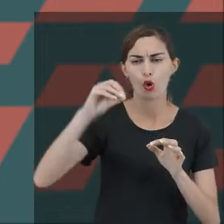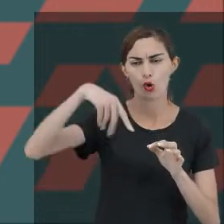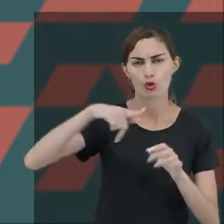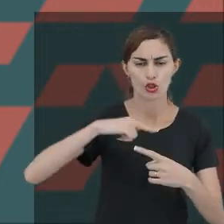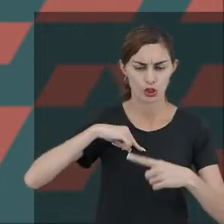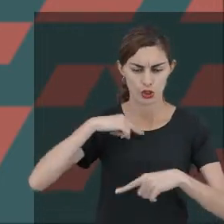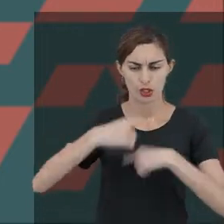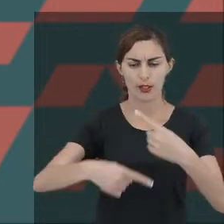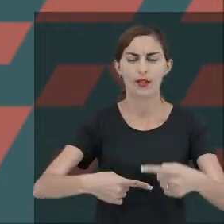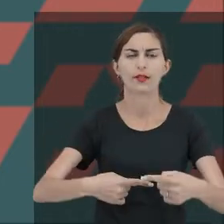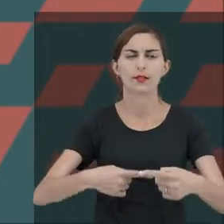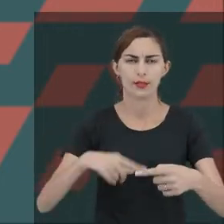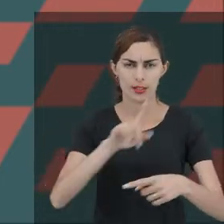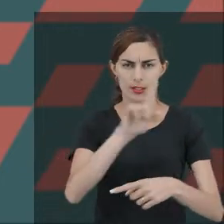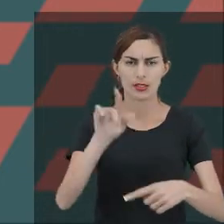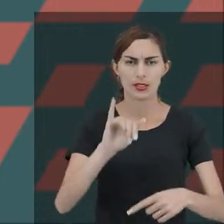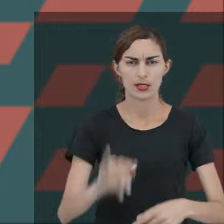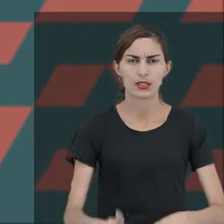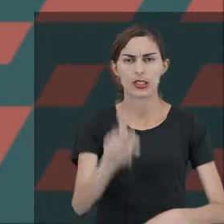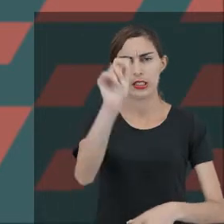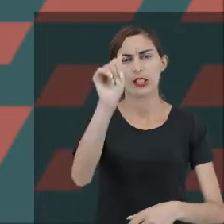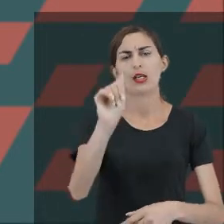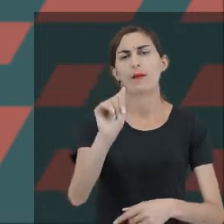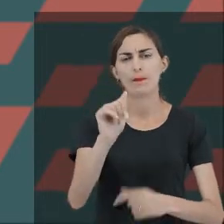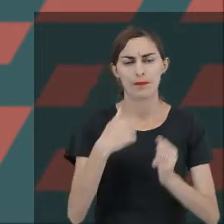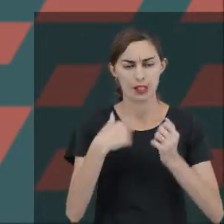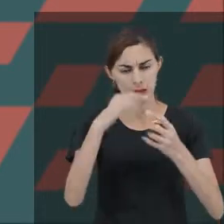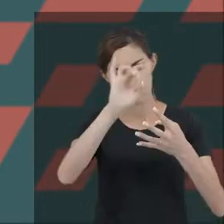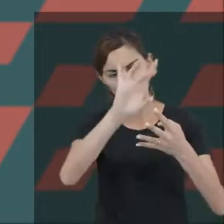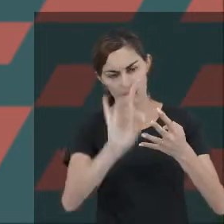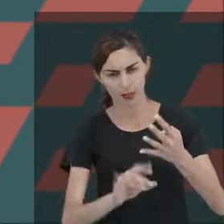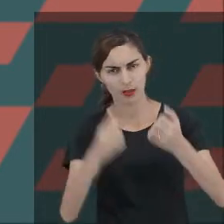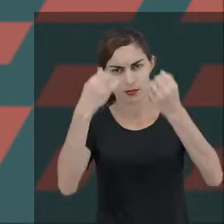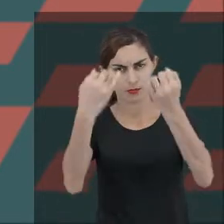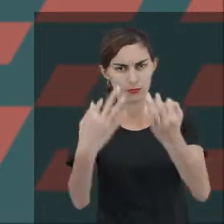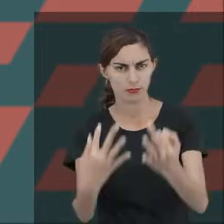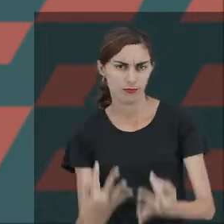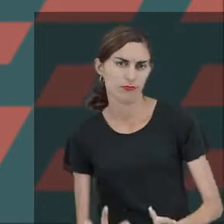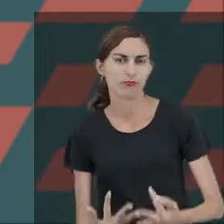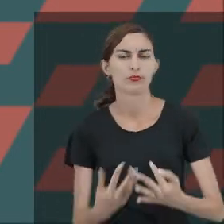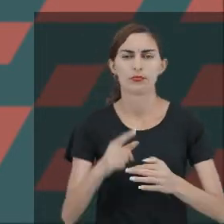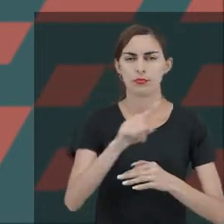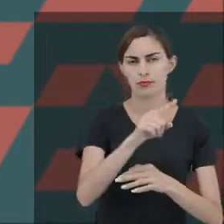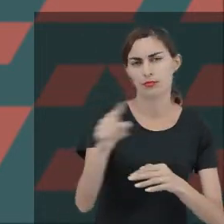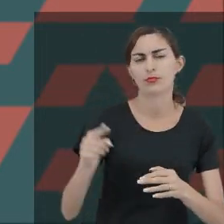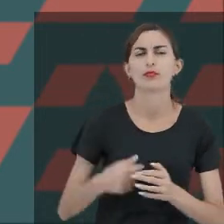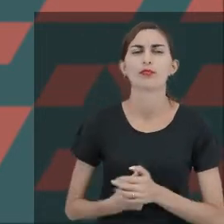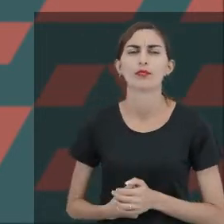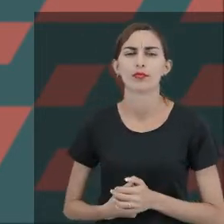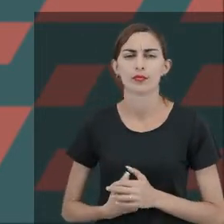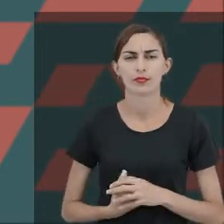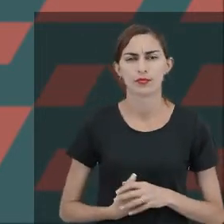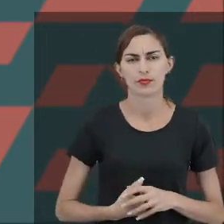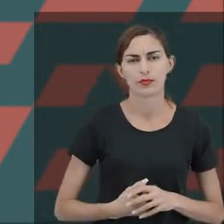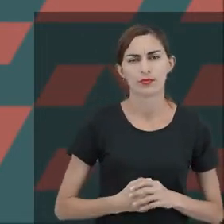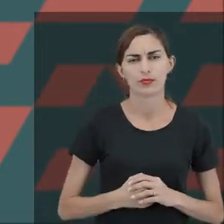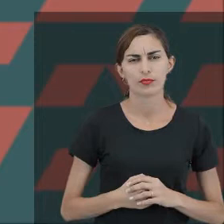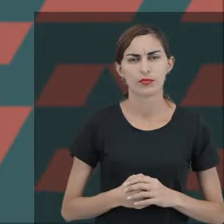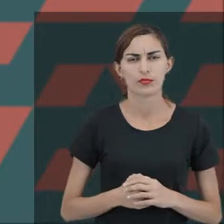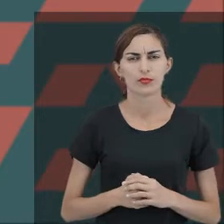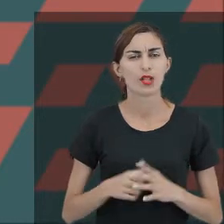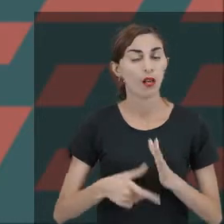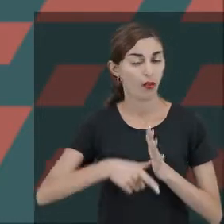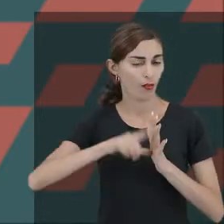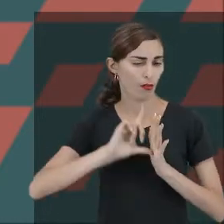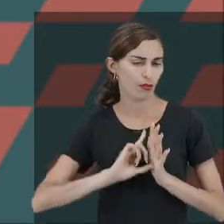vigilância epidemiológica que nós vamos descrever detalhadamente agora nesses próximos minutos.